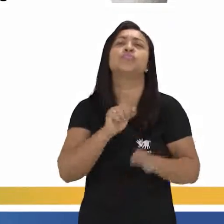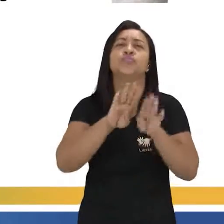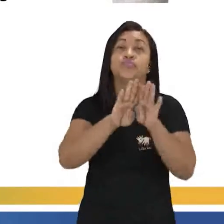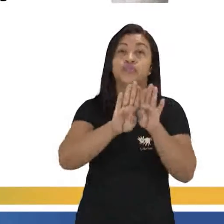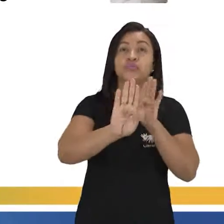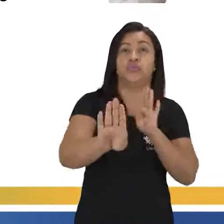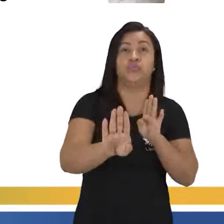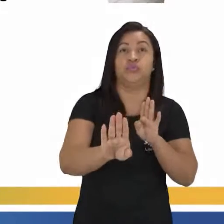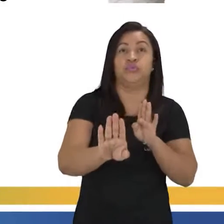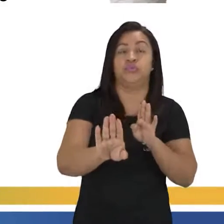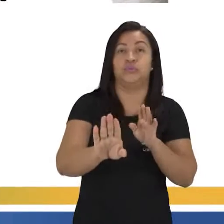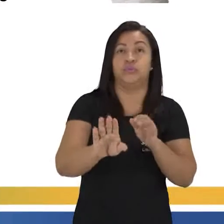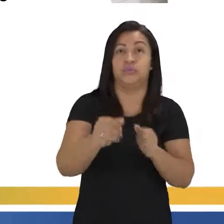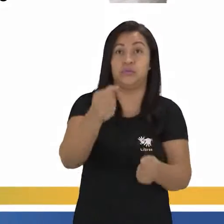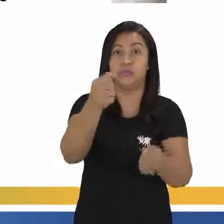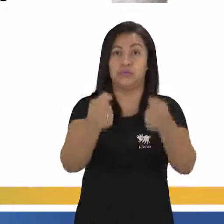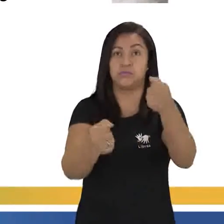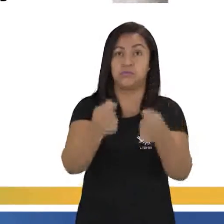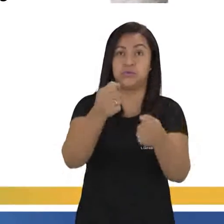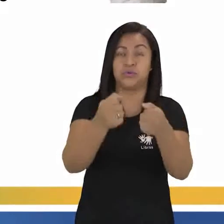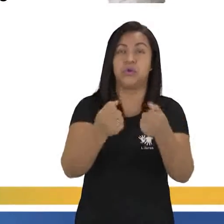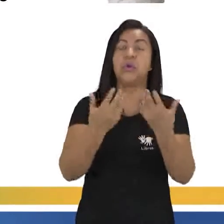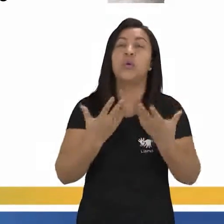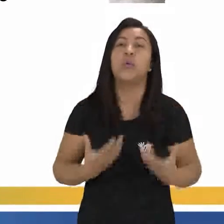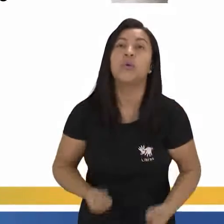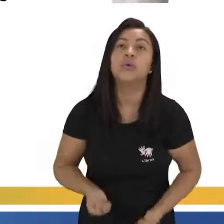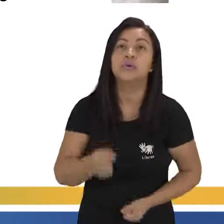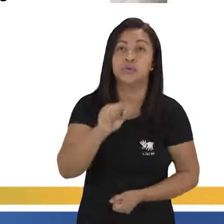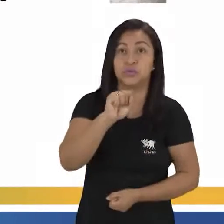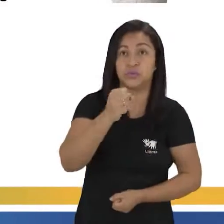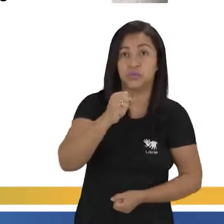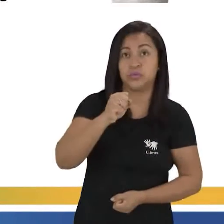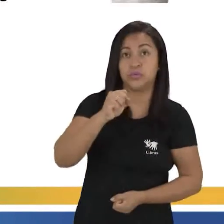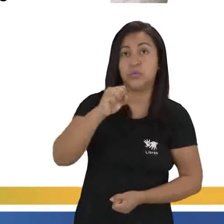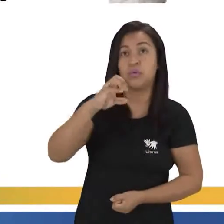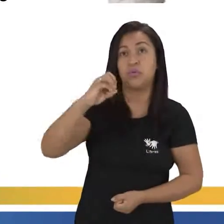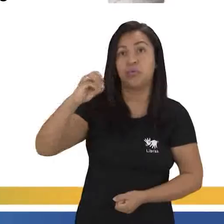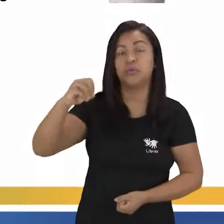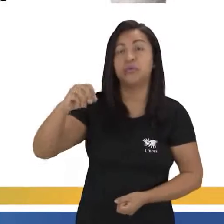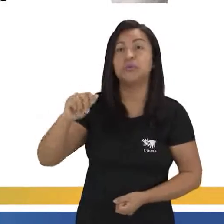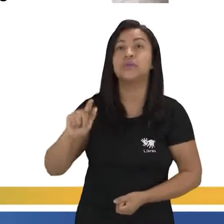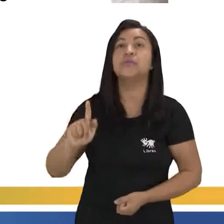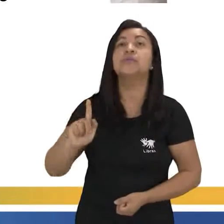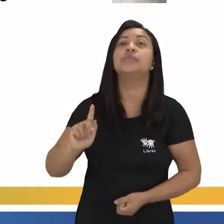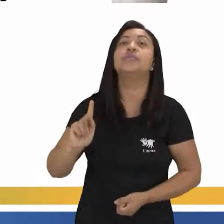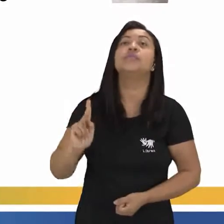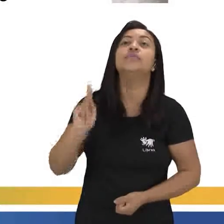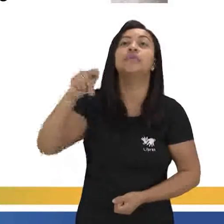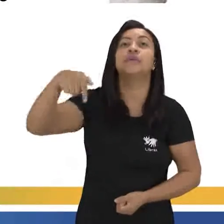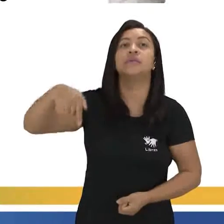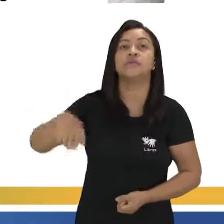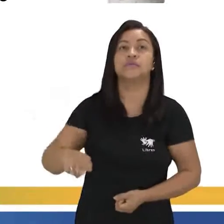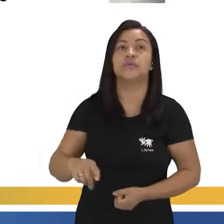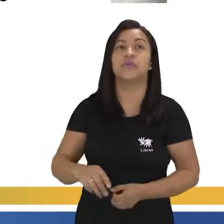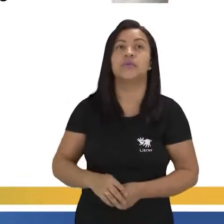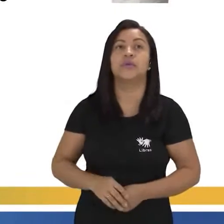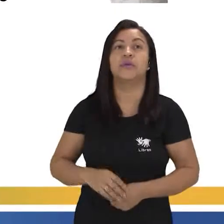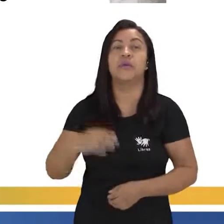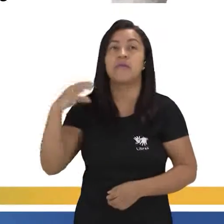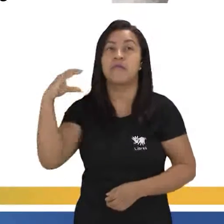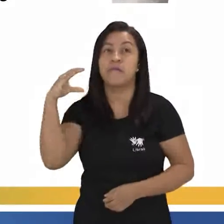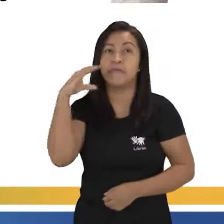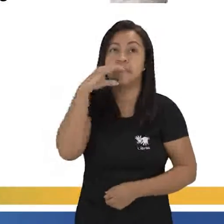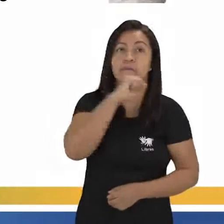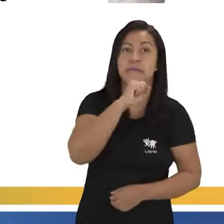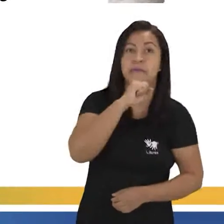de um veículo de 800 kg que acelera de uma velocidade igual a 20 metros por segundo até 30 metros